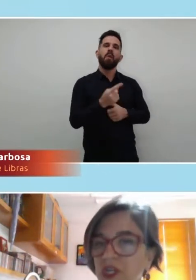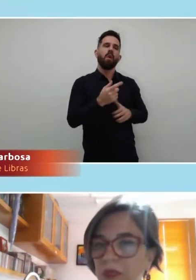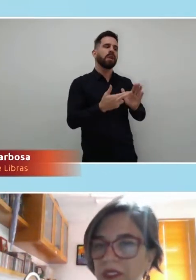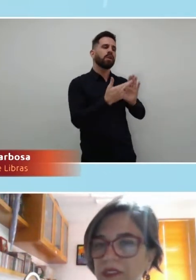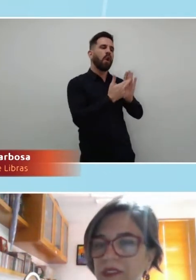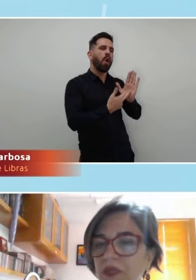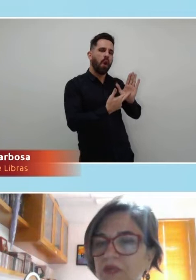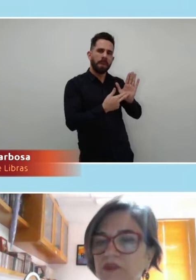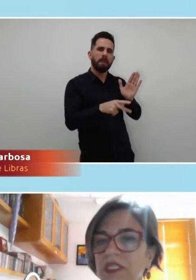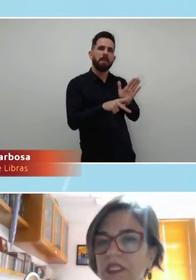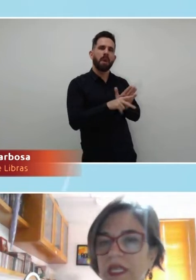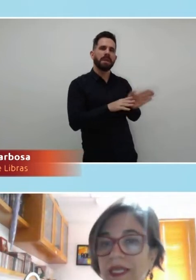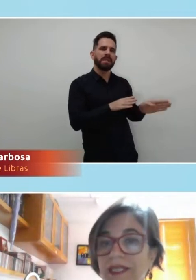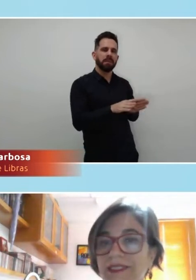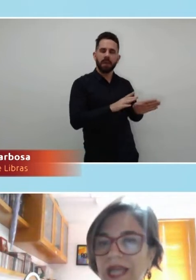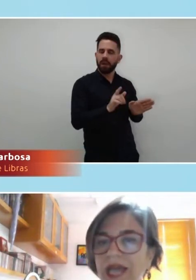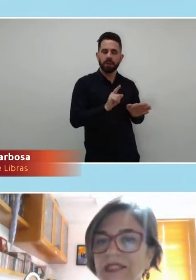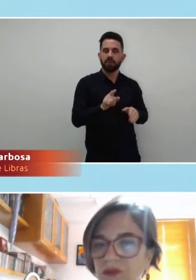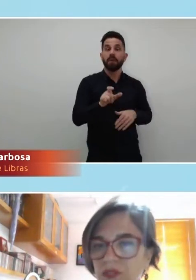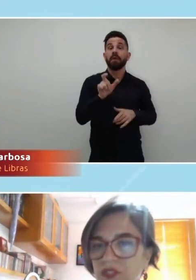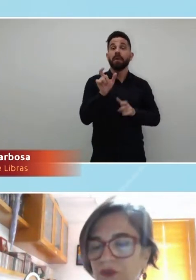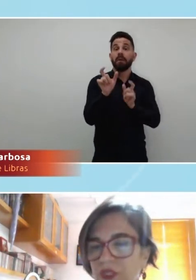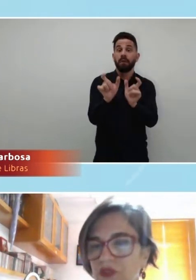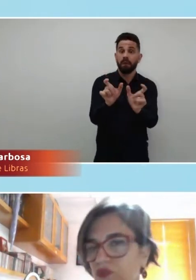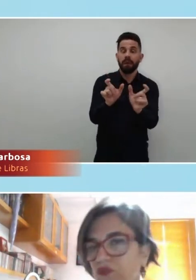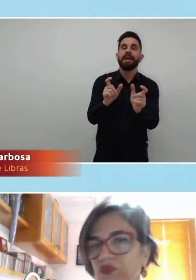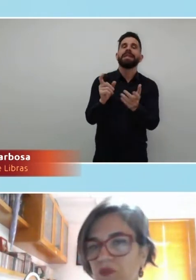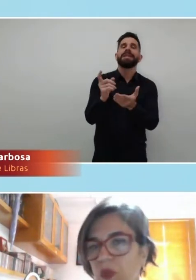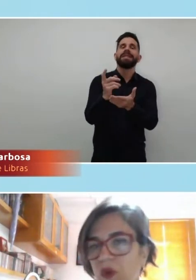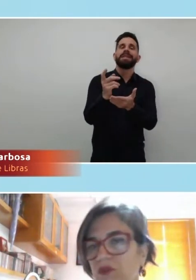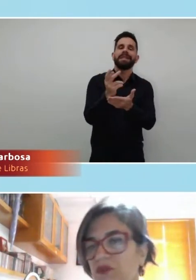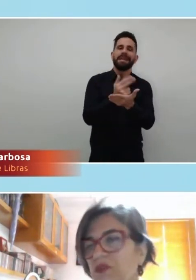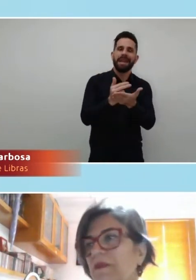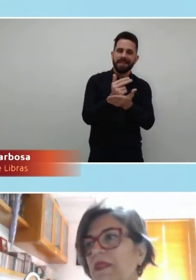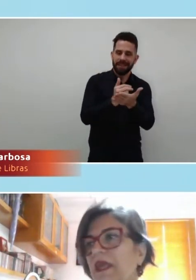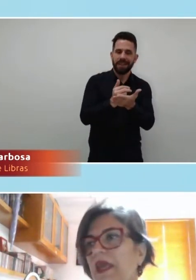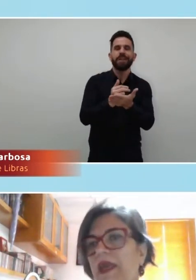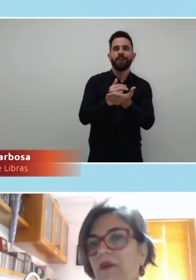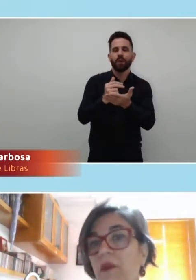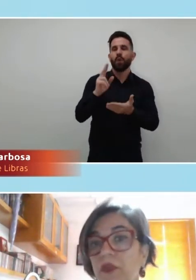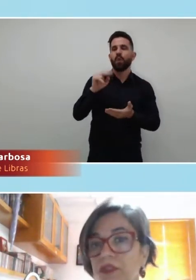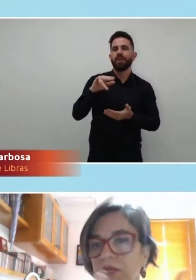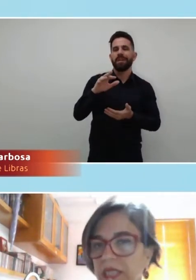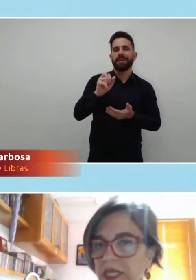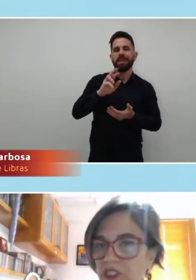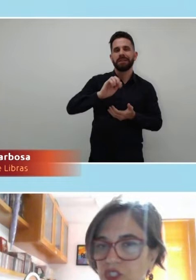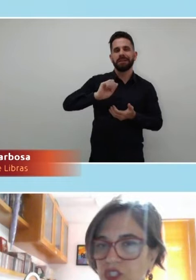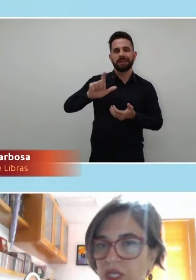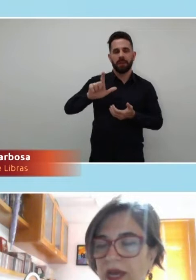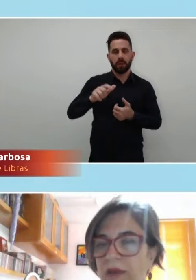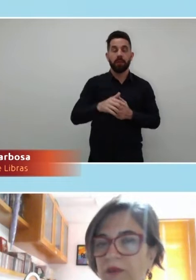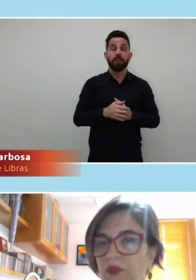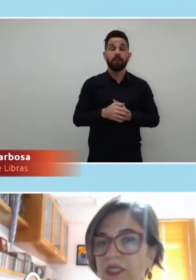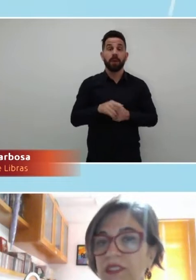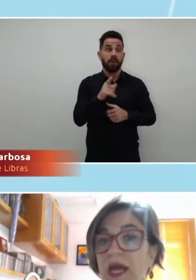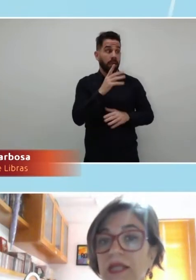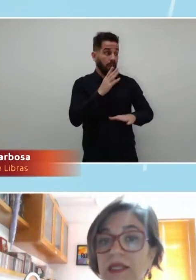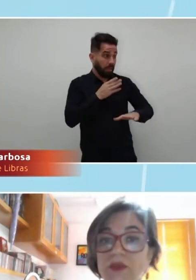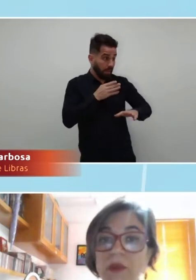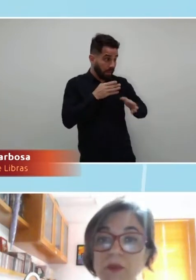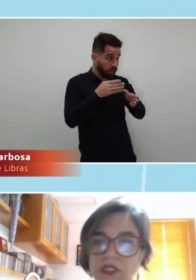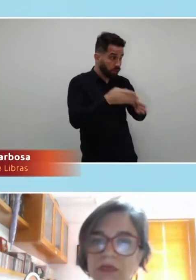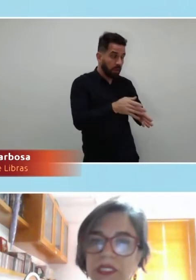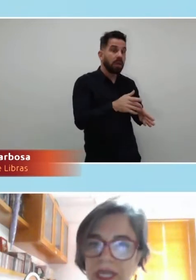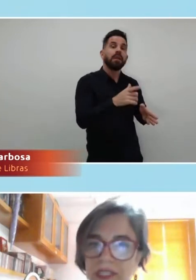chama a atenção é que você tem na entrada do edifício, de um dos blocos, uma possibilidade de chegar por uma escada e